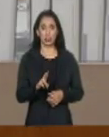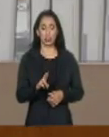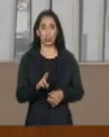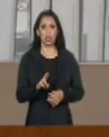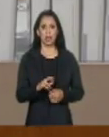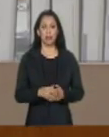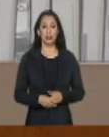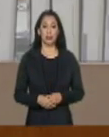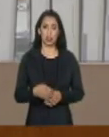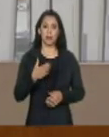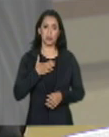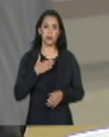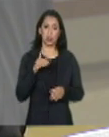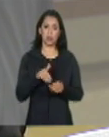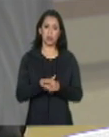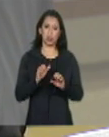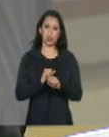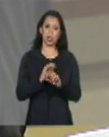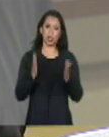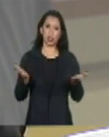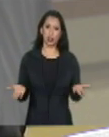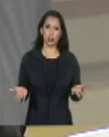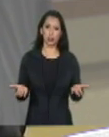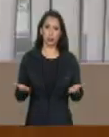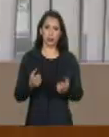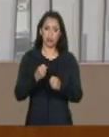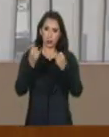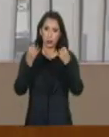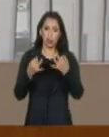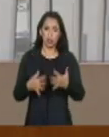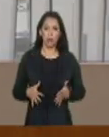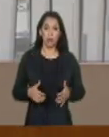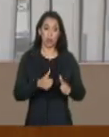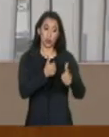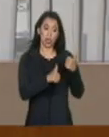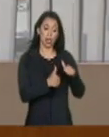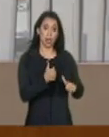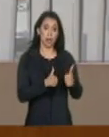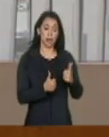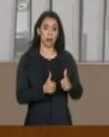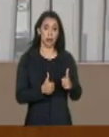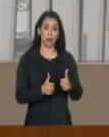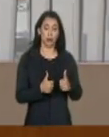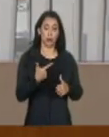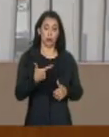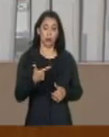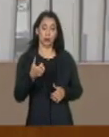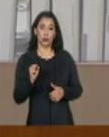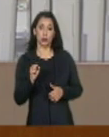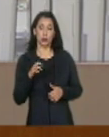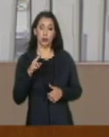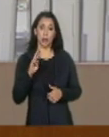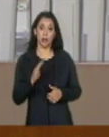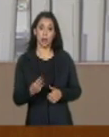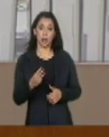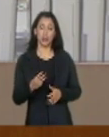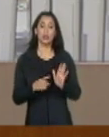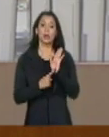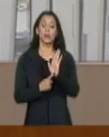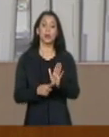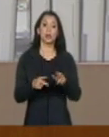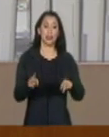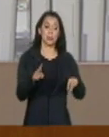voto, penso que está bastante claro. Eu estou deixando claro. Estou analisando a compatibilidade do 283, que fala que a prisão, se não